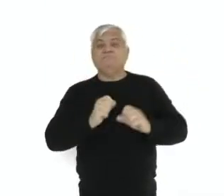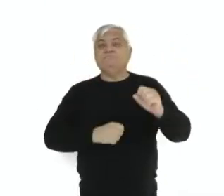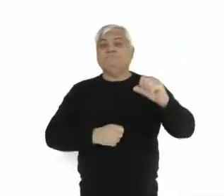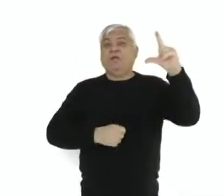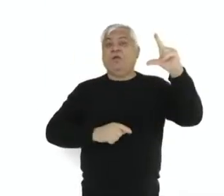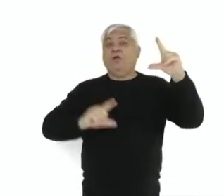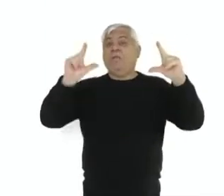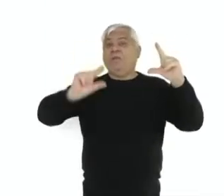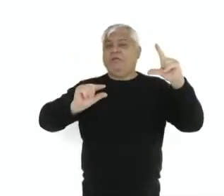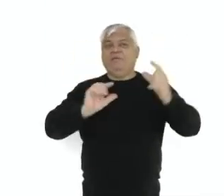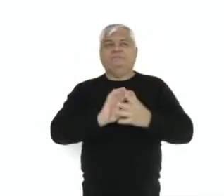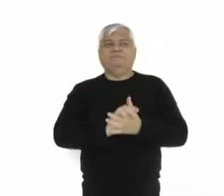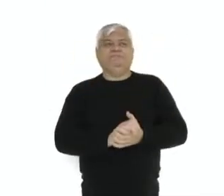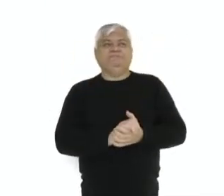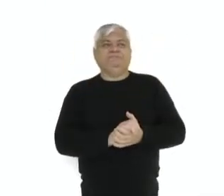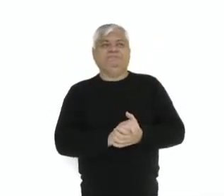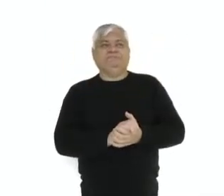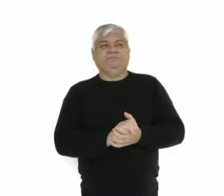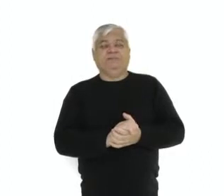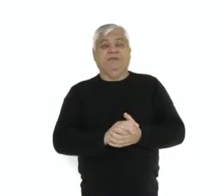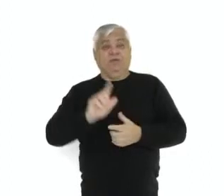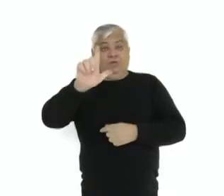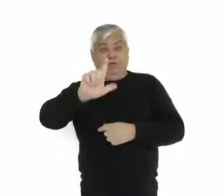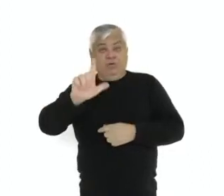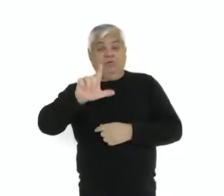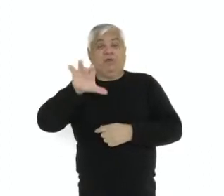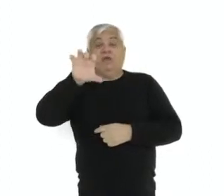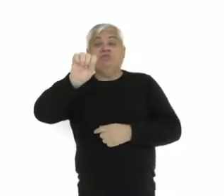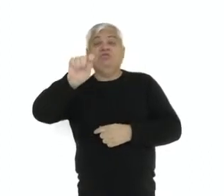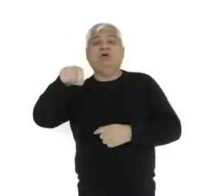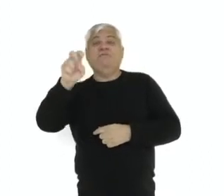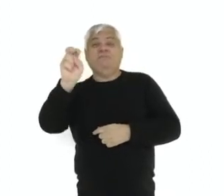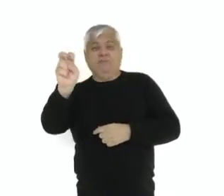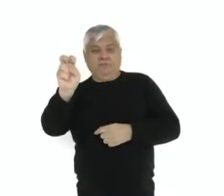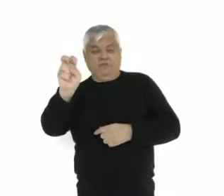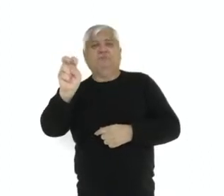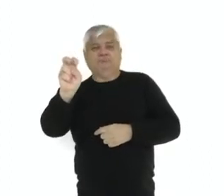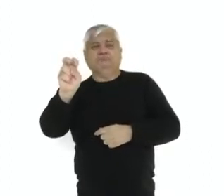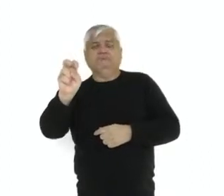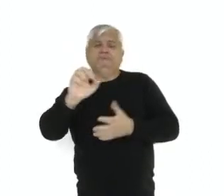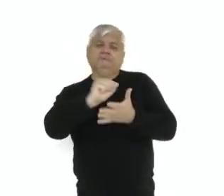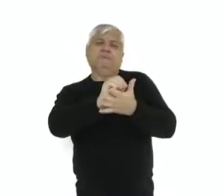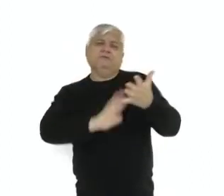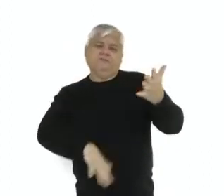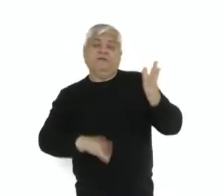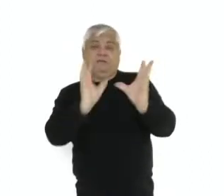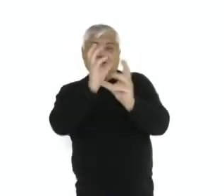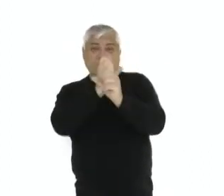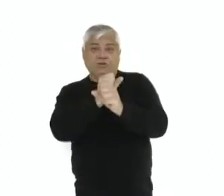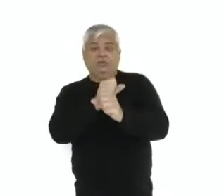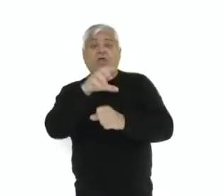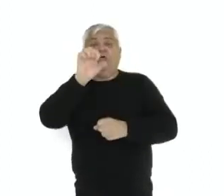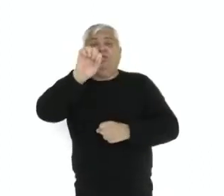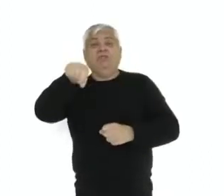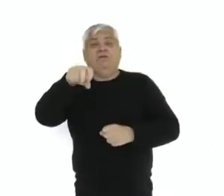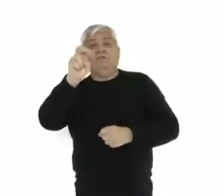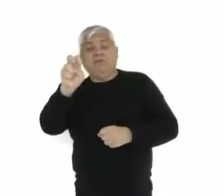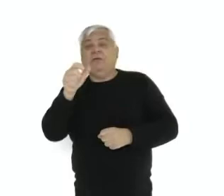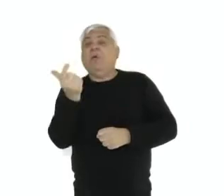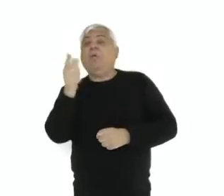cada um. Então, repare o seguinte: o Lucas, ele chegou a tirar 9,5 numa atividade e 3,5 em